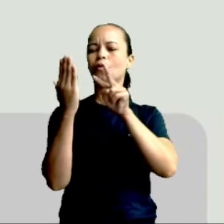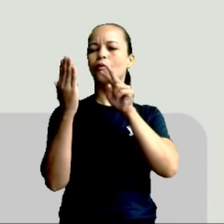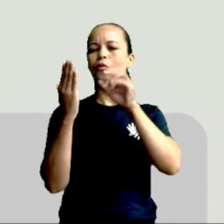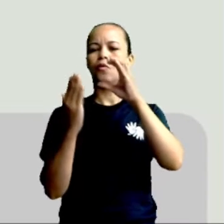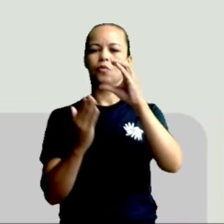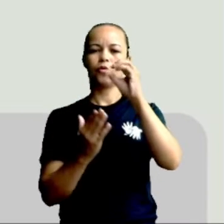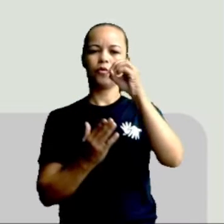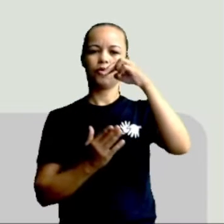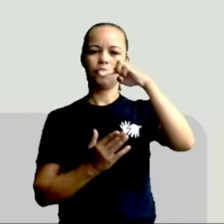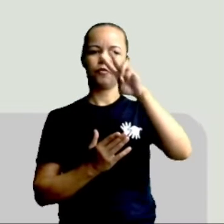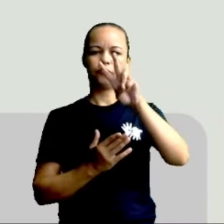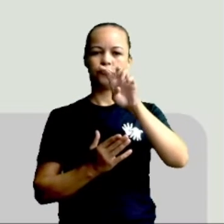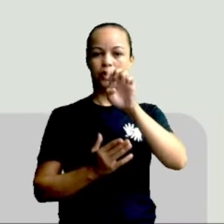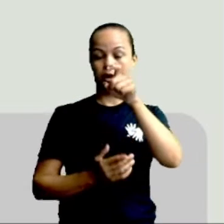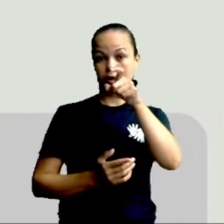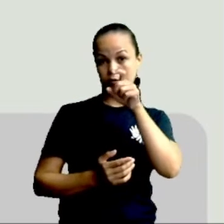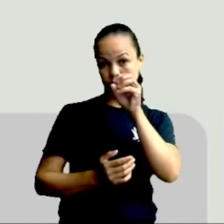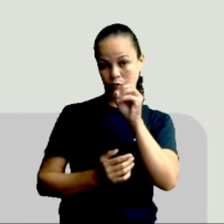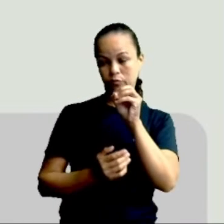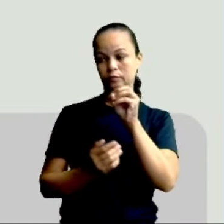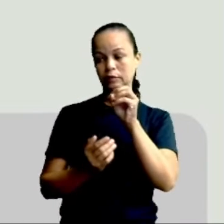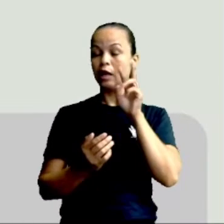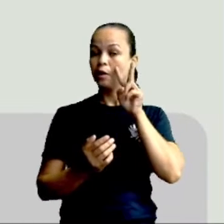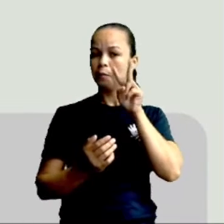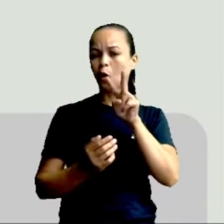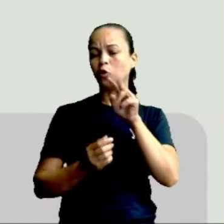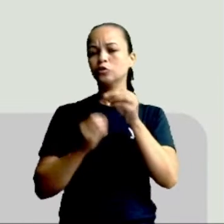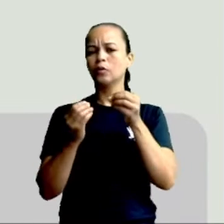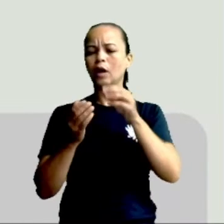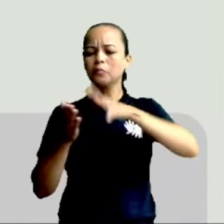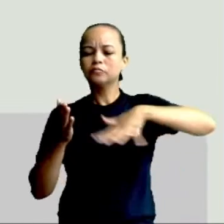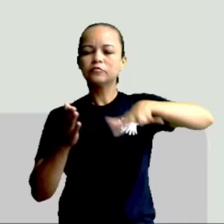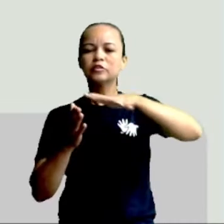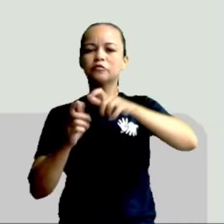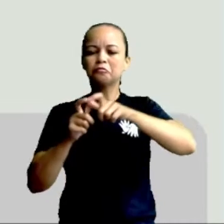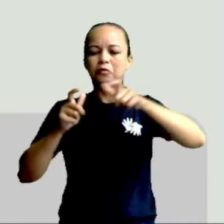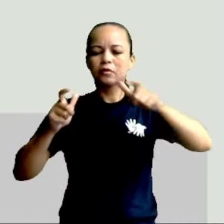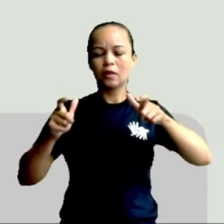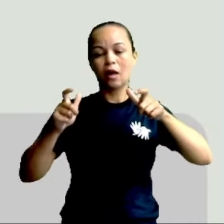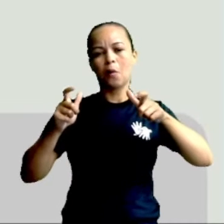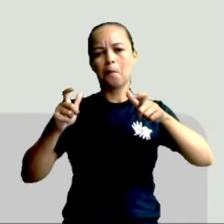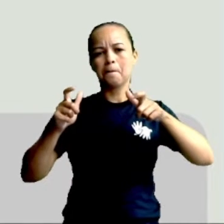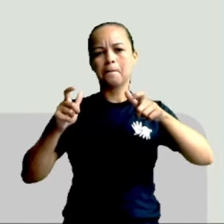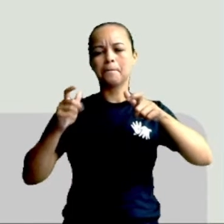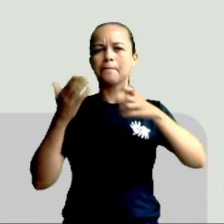ele fornece um campo de visão maior que o espelho